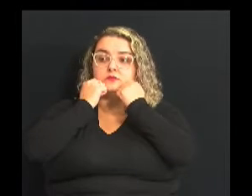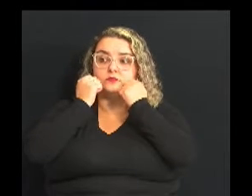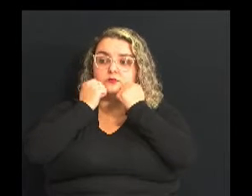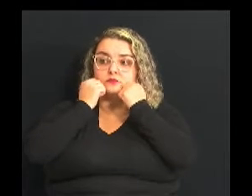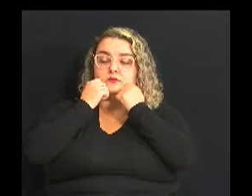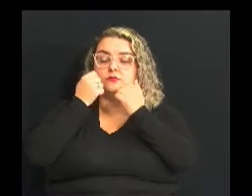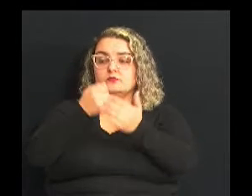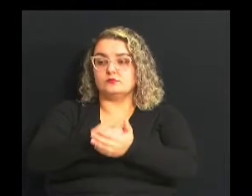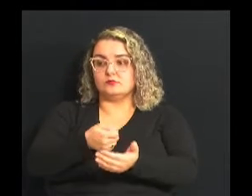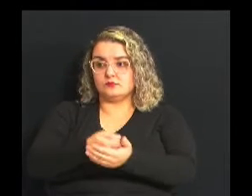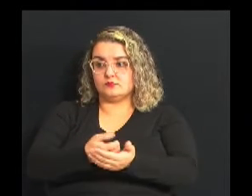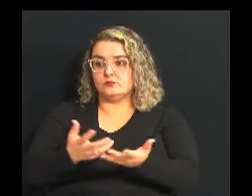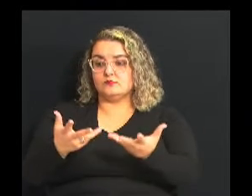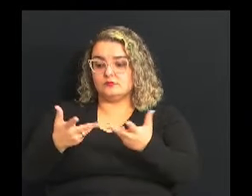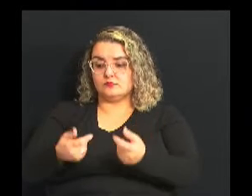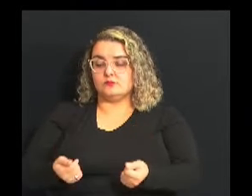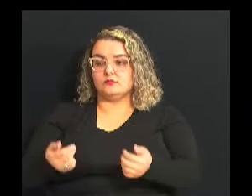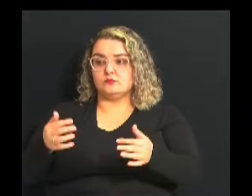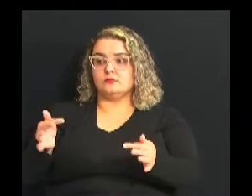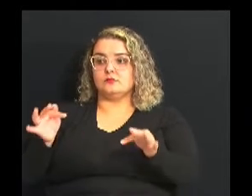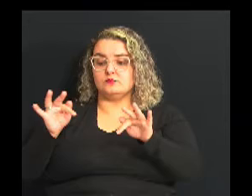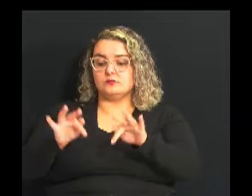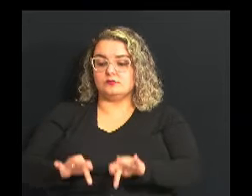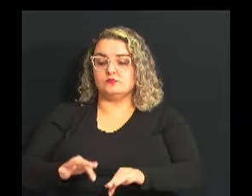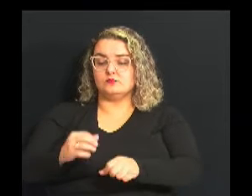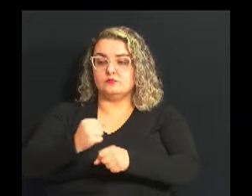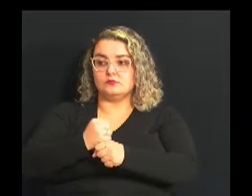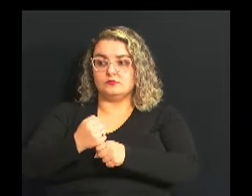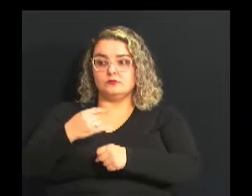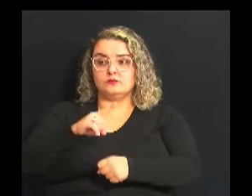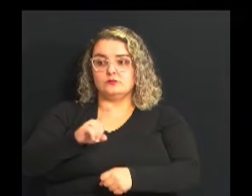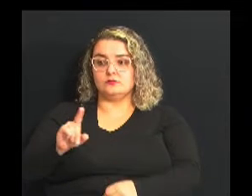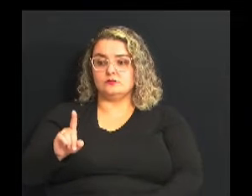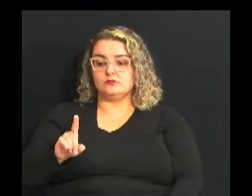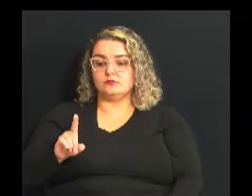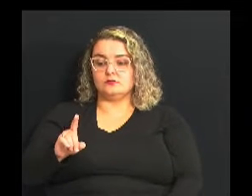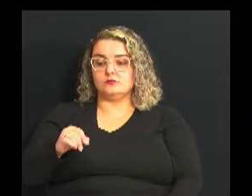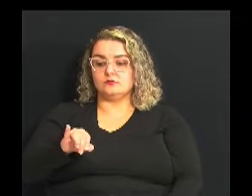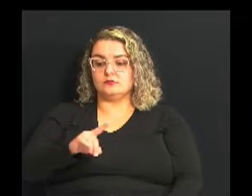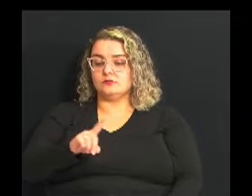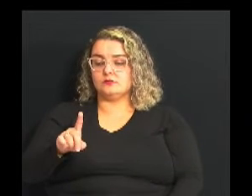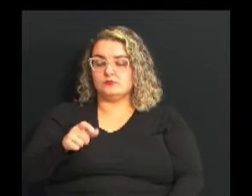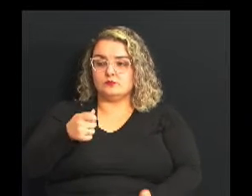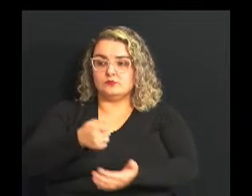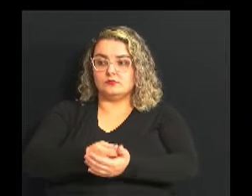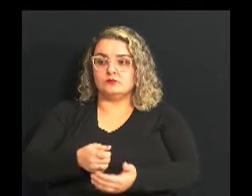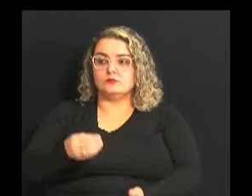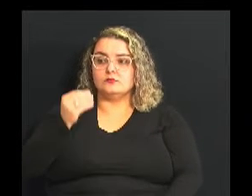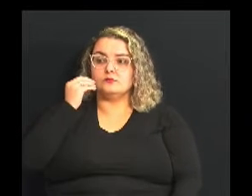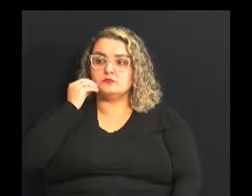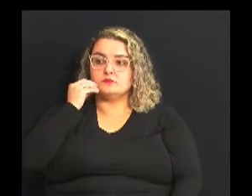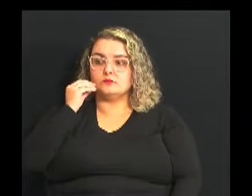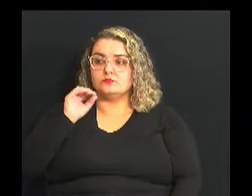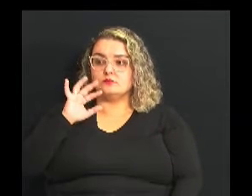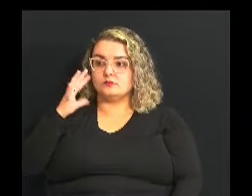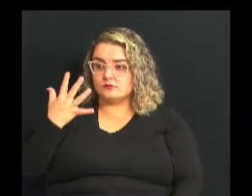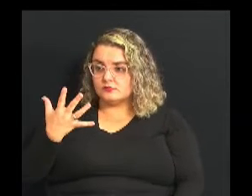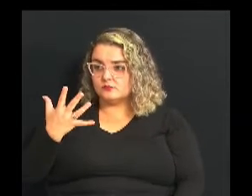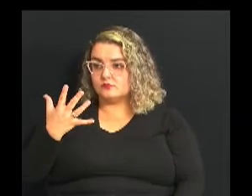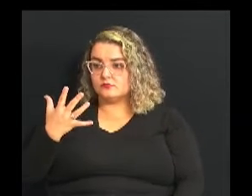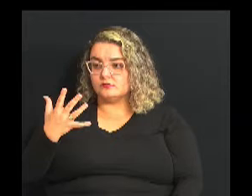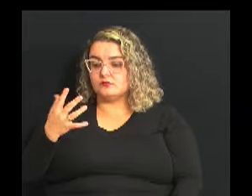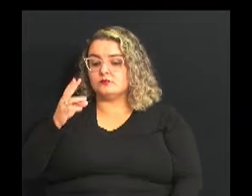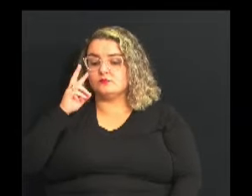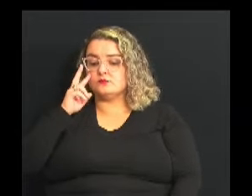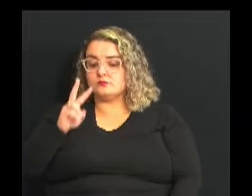todos até o final do ano, né? Caso não cumprimos, né? Vamos tentar descobrir quais foram as falhas e